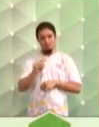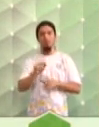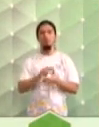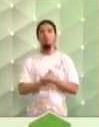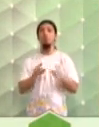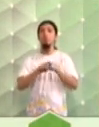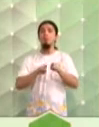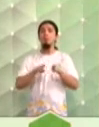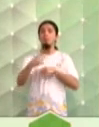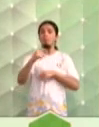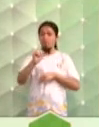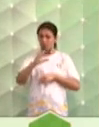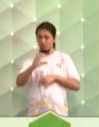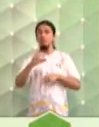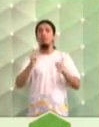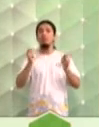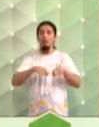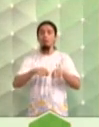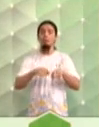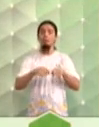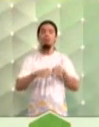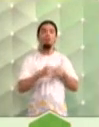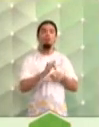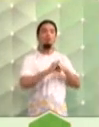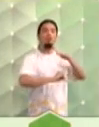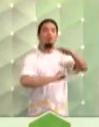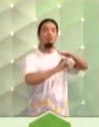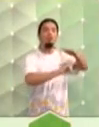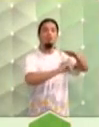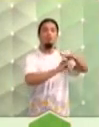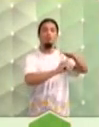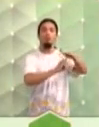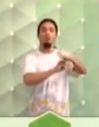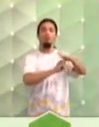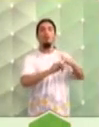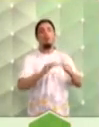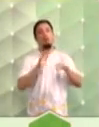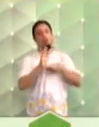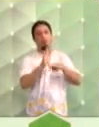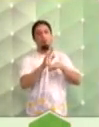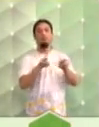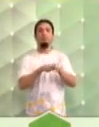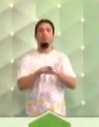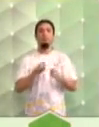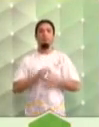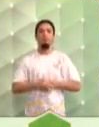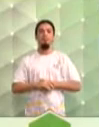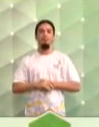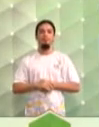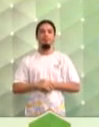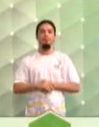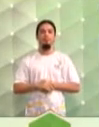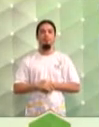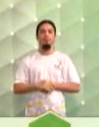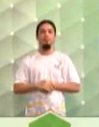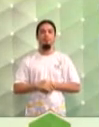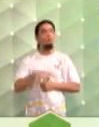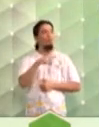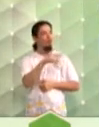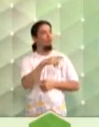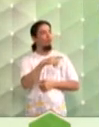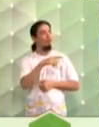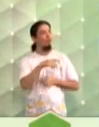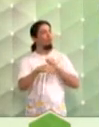cadastramento e indicar uma entidade social. Muito legal. Eduardo Asfora é editor executivo do nosso Jornal em Tempo. Isso. Ele é todo